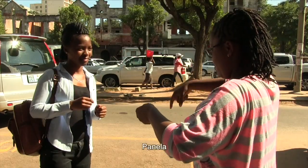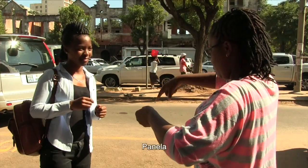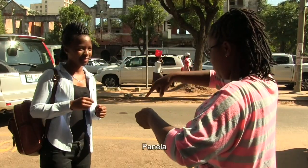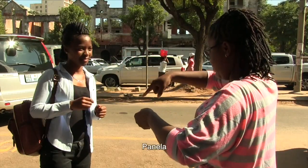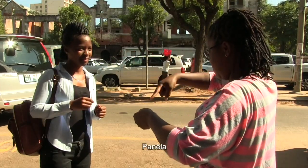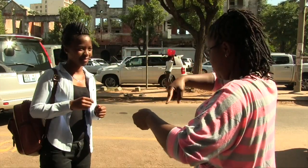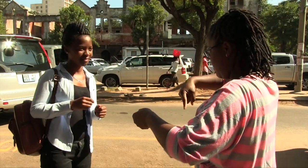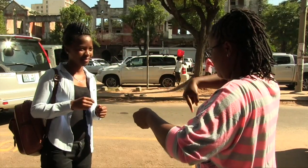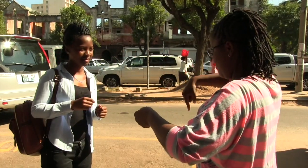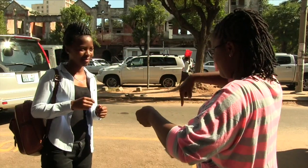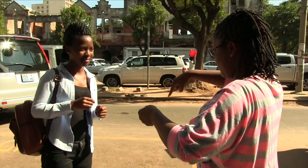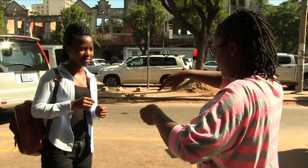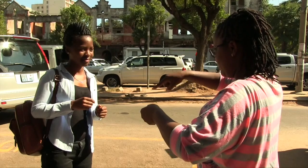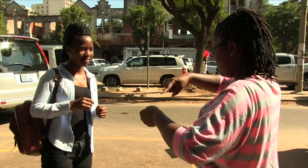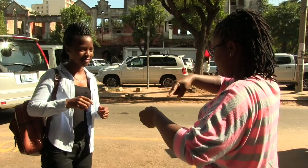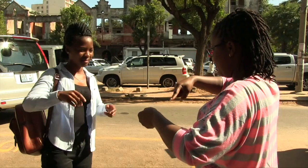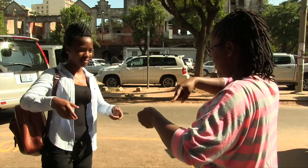Panela.